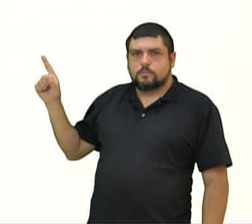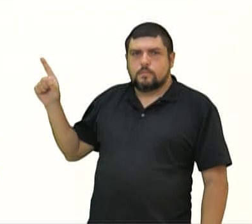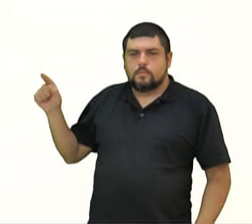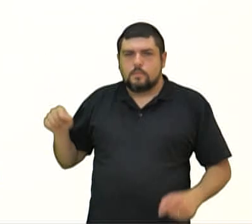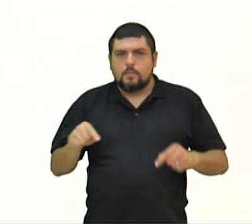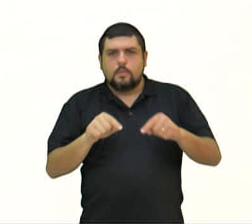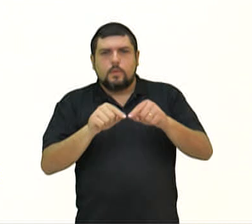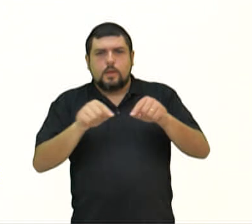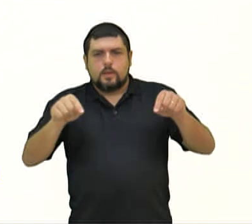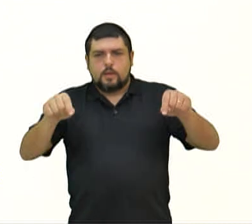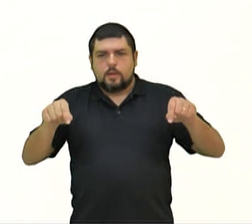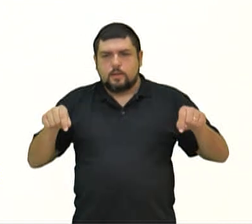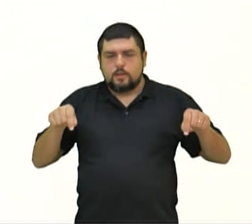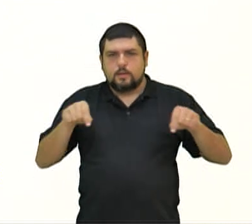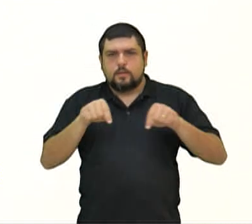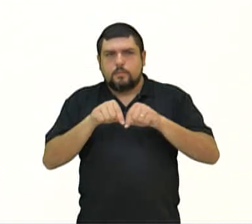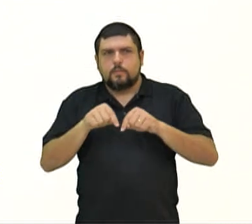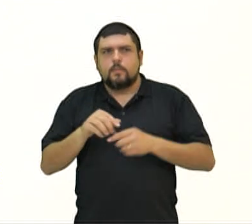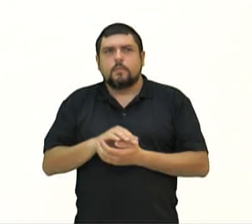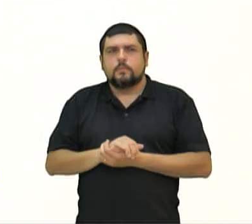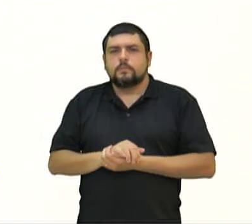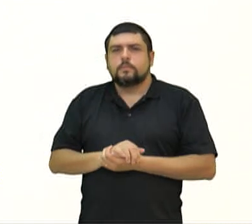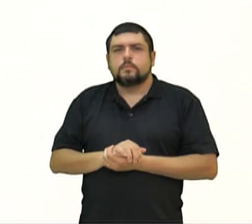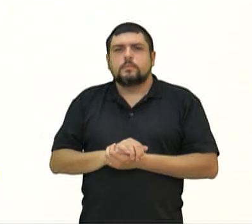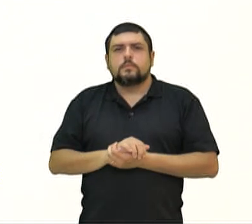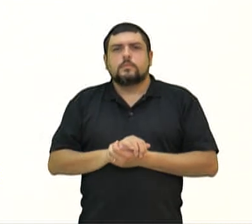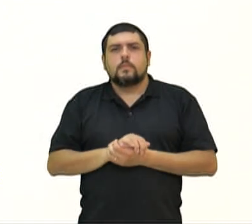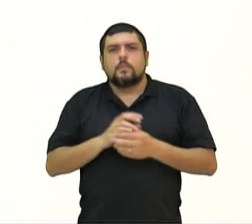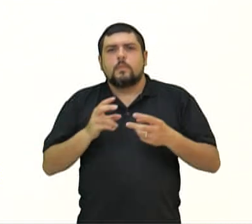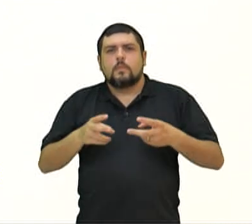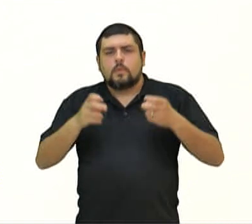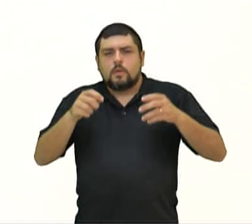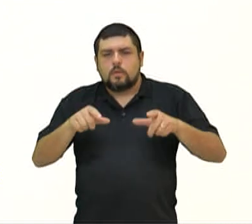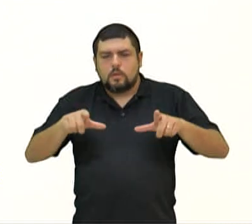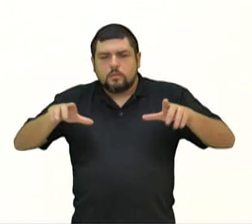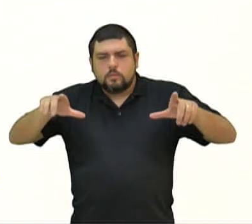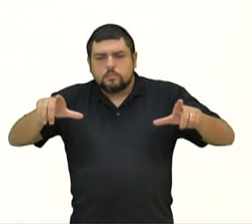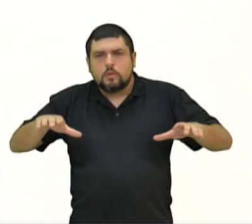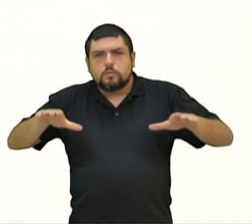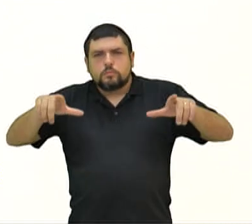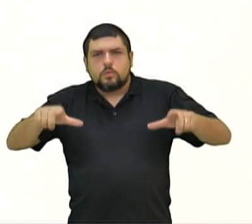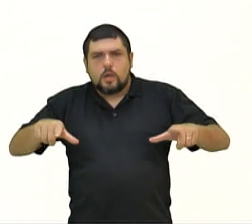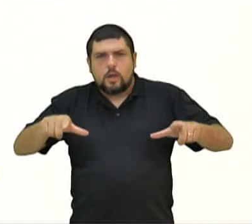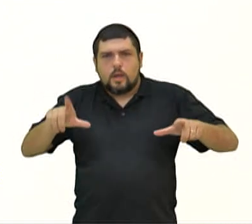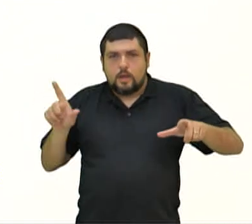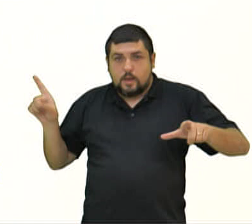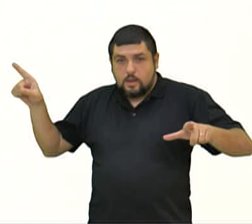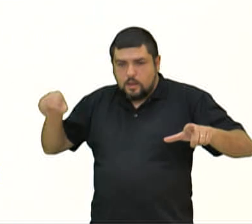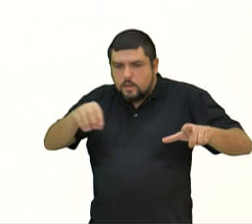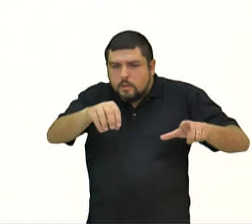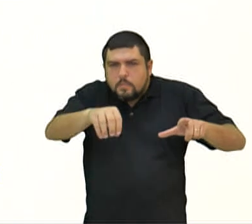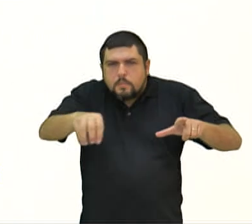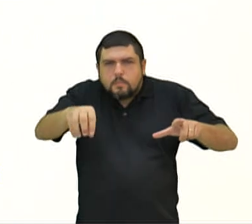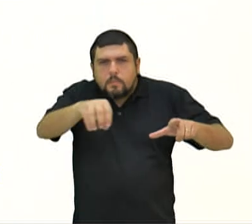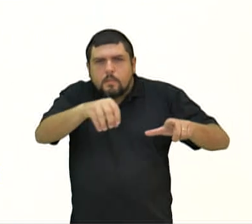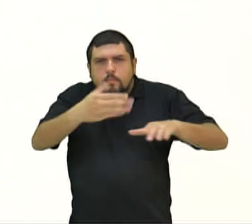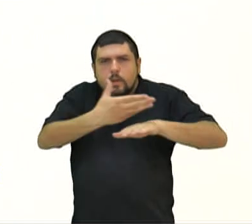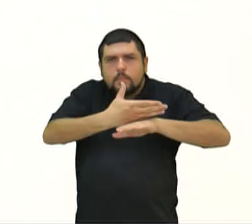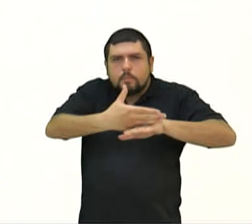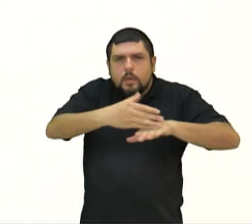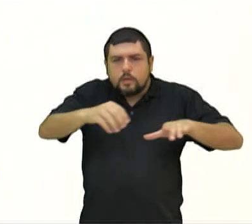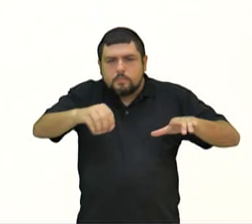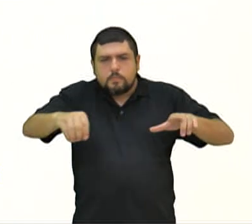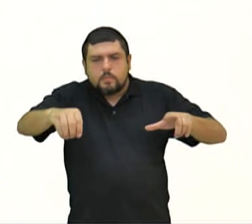vendo aqueles pezinhos que estão bem no meio da piscina, é a equipe que está se apresentando. E vocês estão vendo